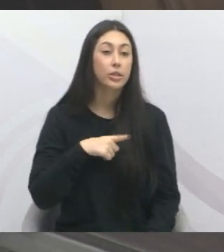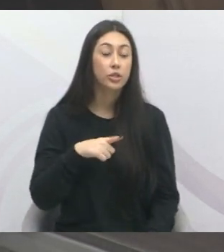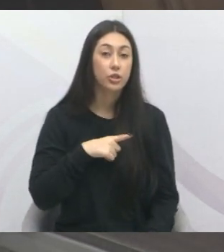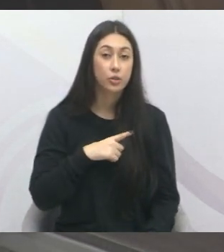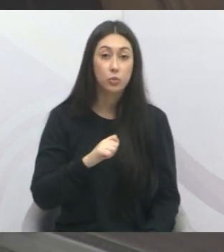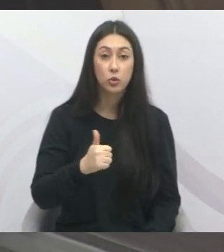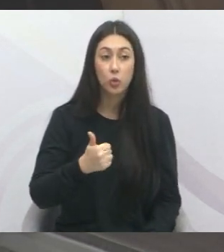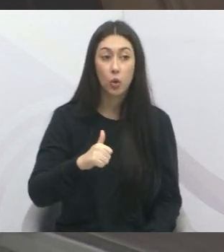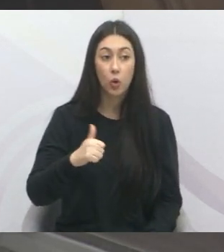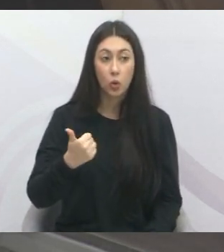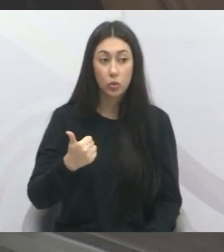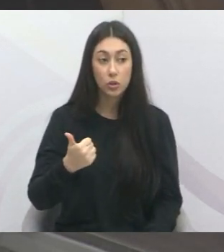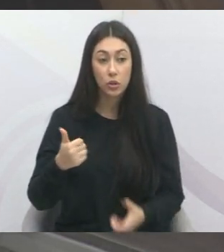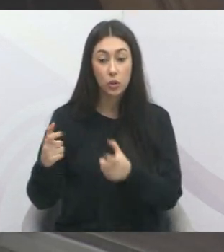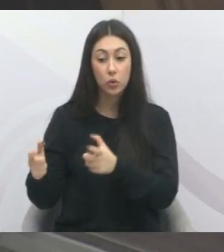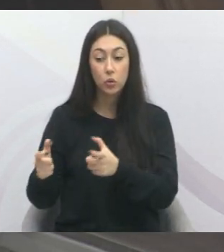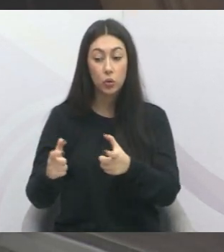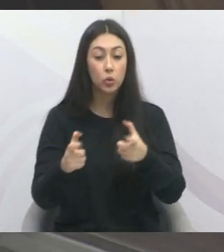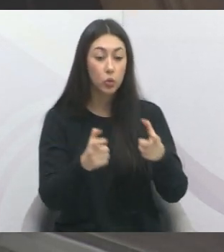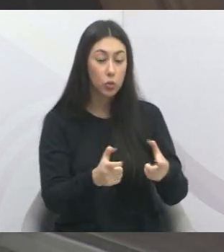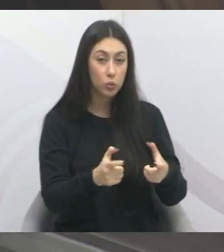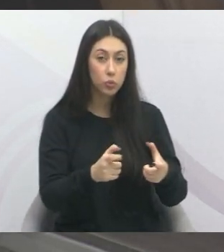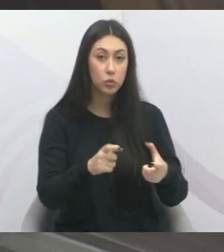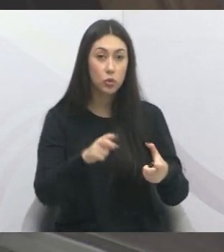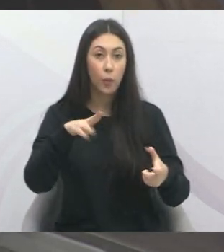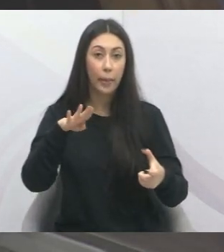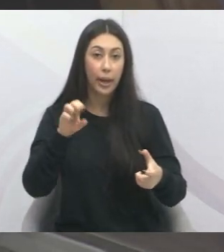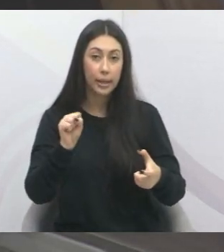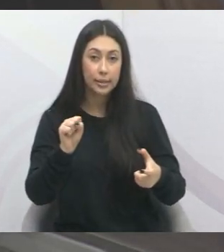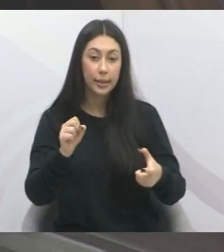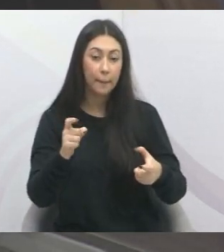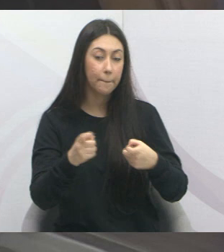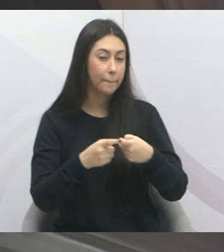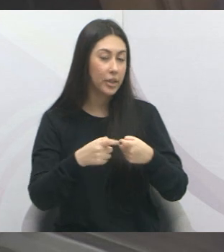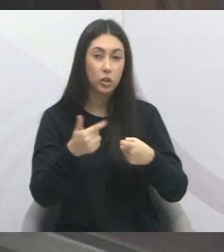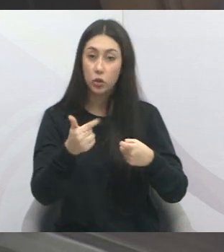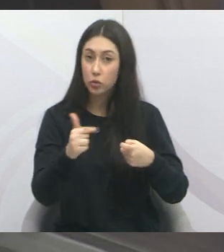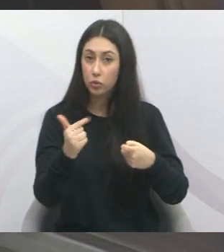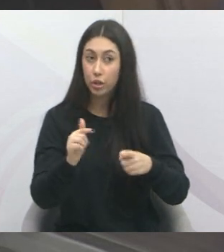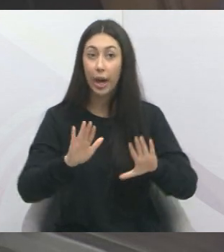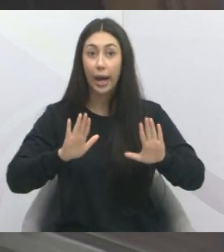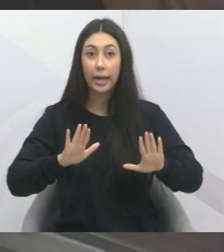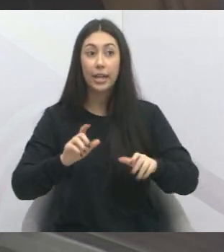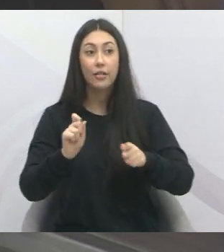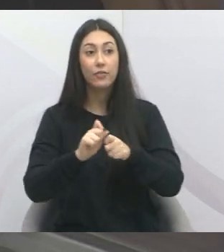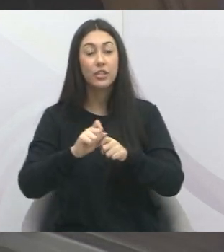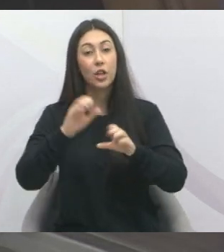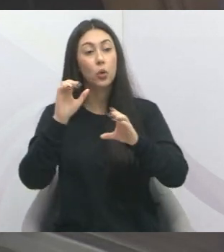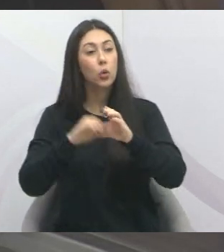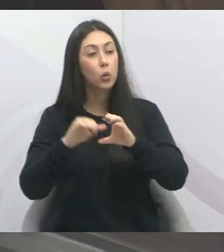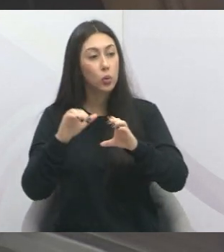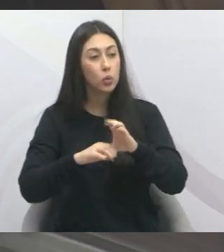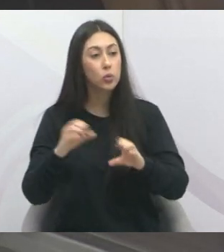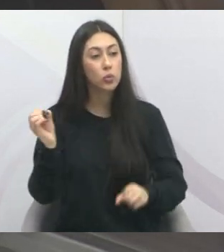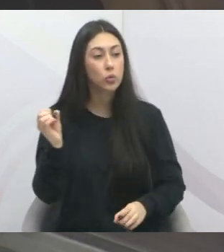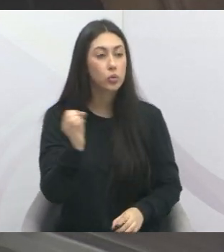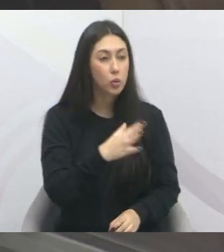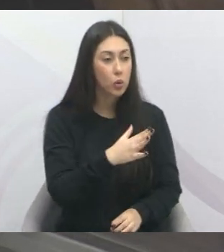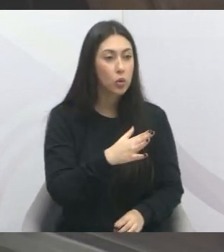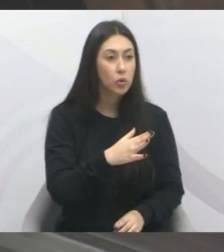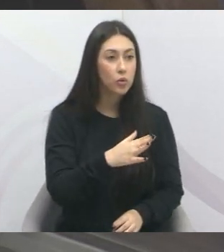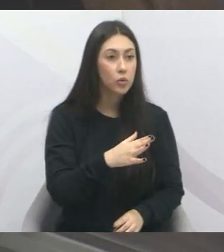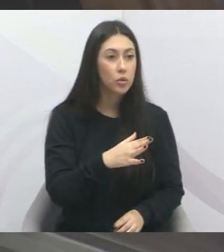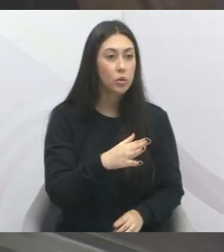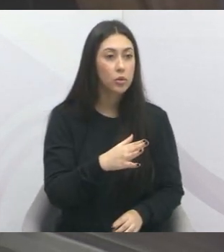11 unidades de saúde sem médicos. E abriu um novo concurso público e estava para pegar um